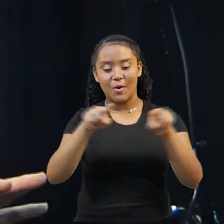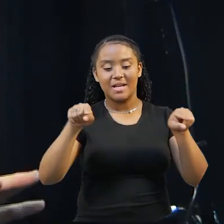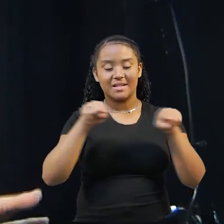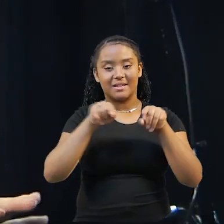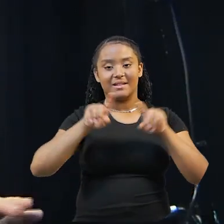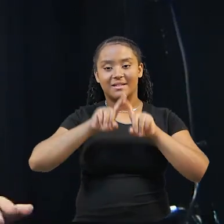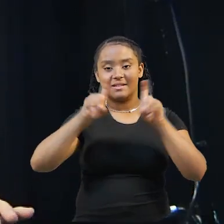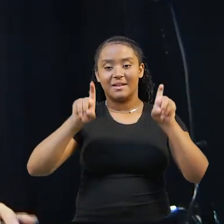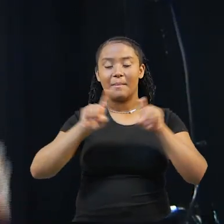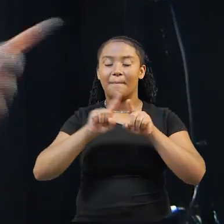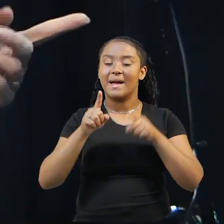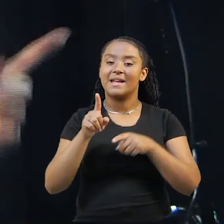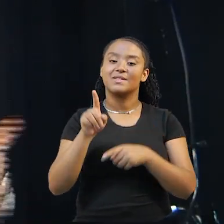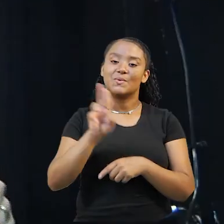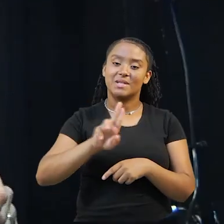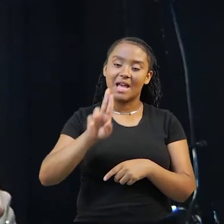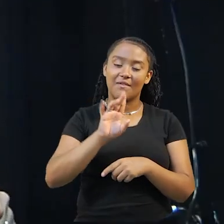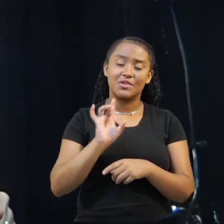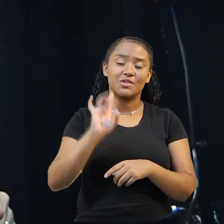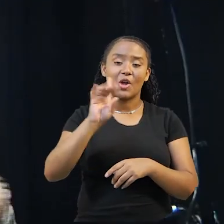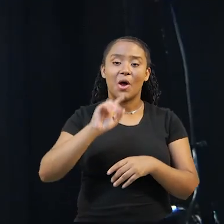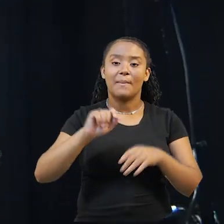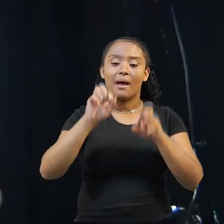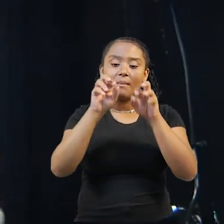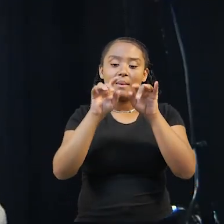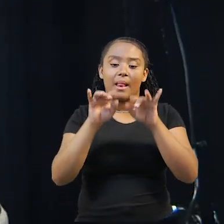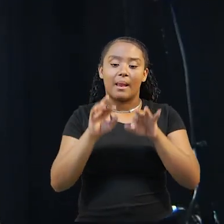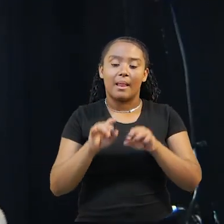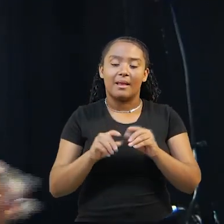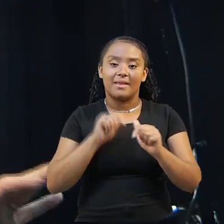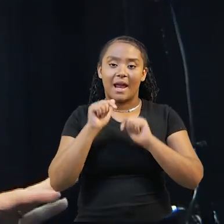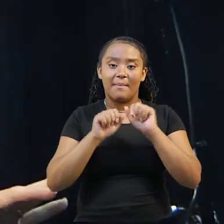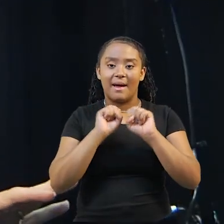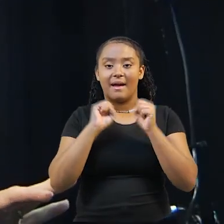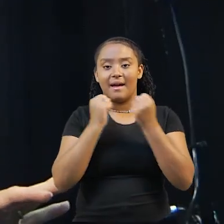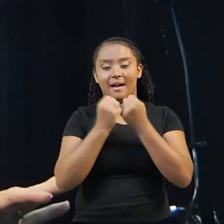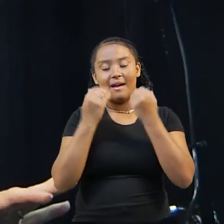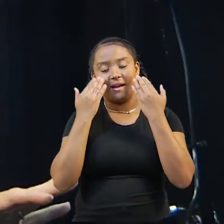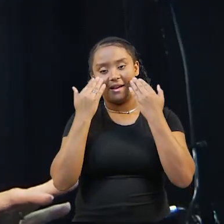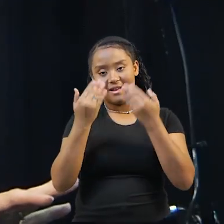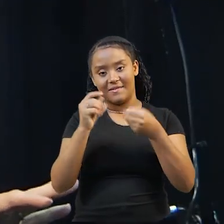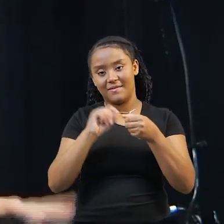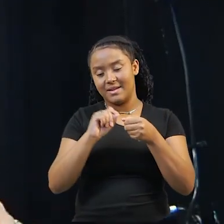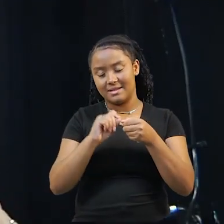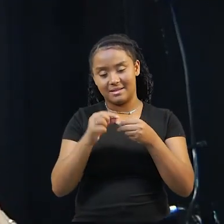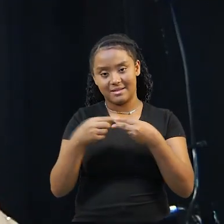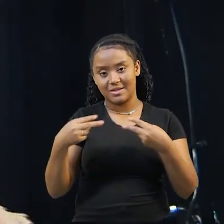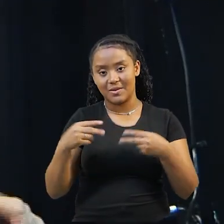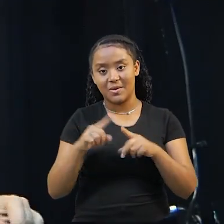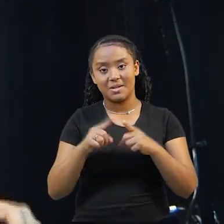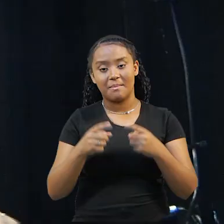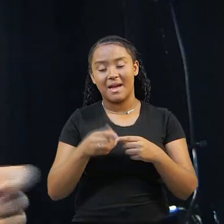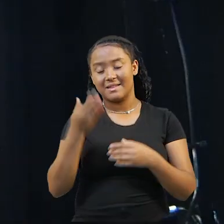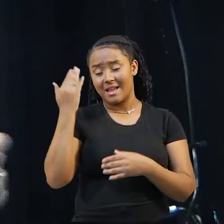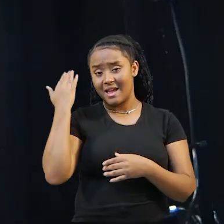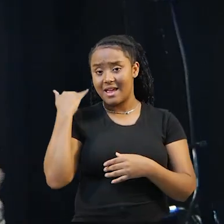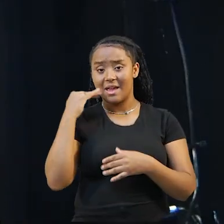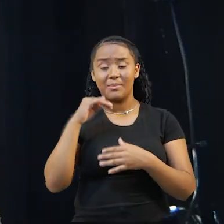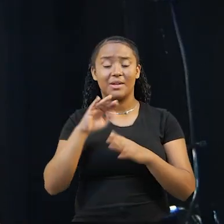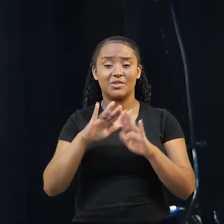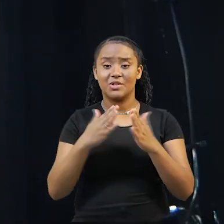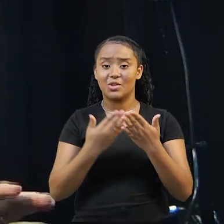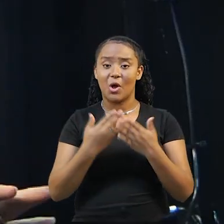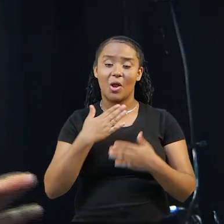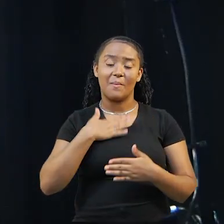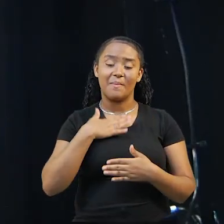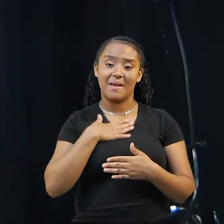escrever trabalho, né? Mesmo na época de escola, os meus trabalhos ainda não eram em computador, não. Eles eram todos